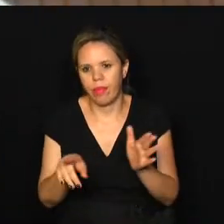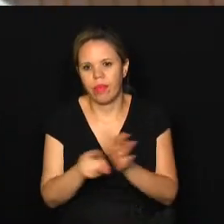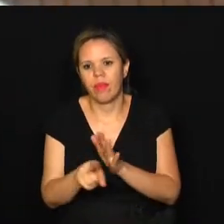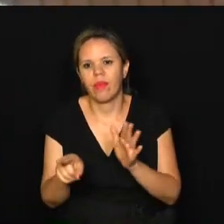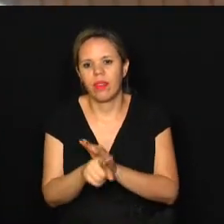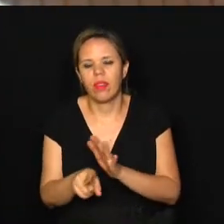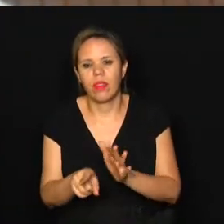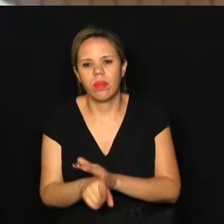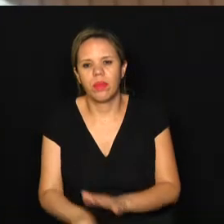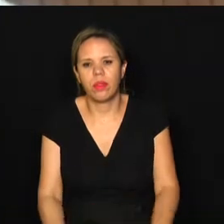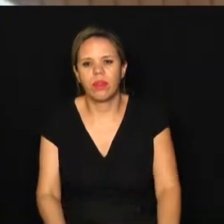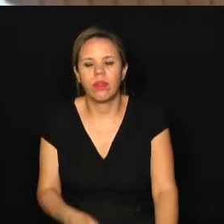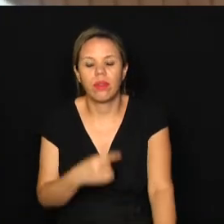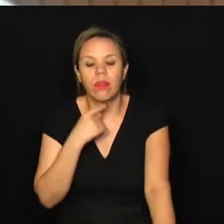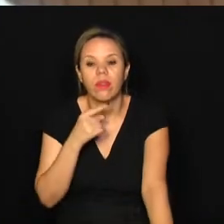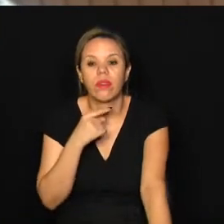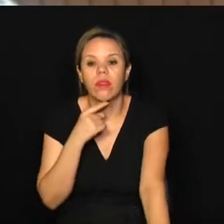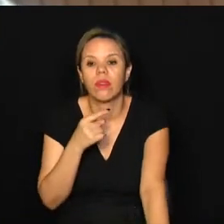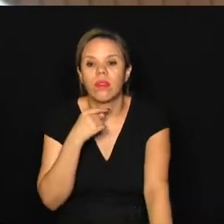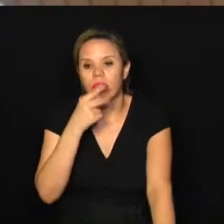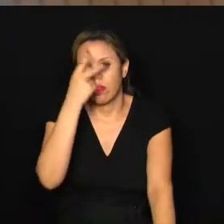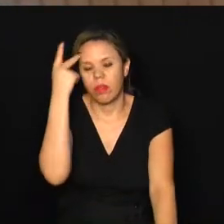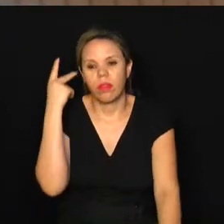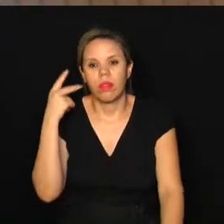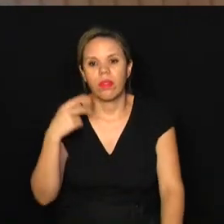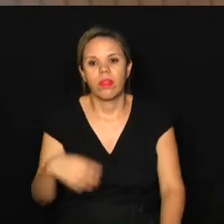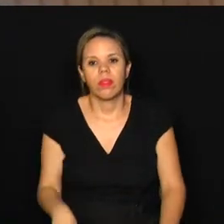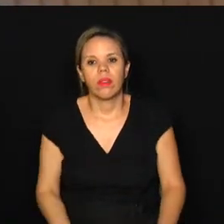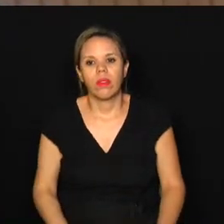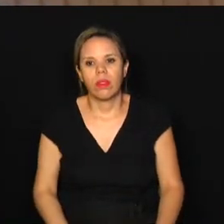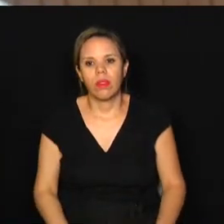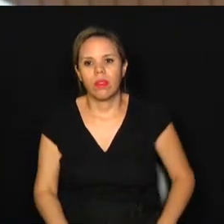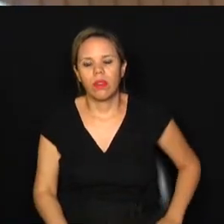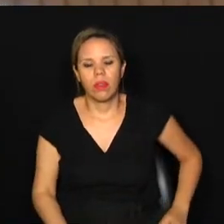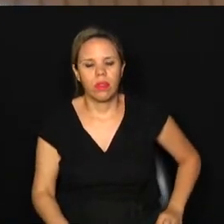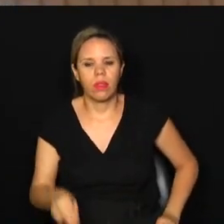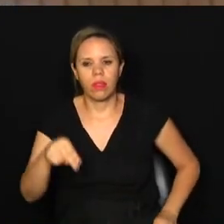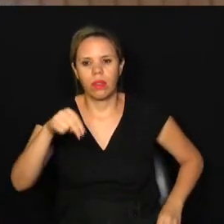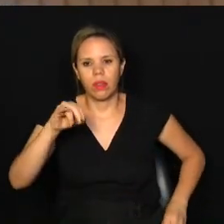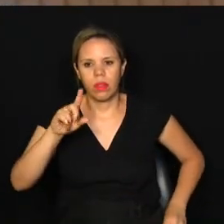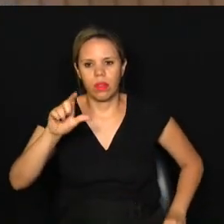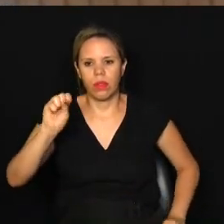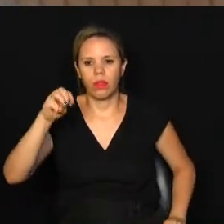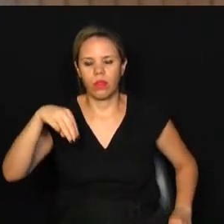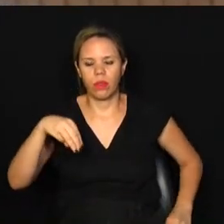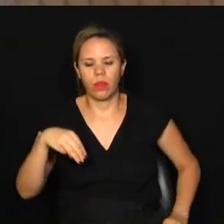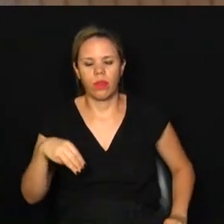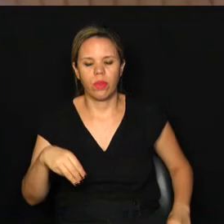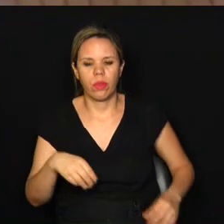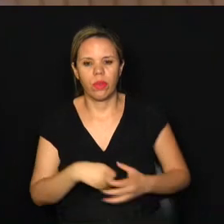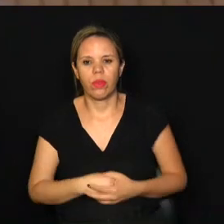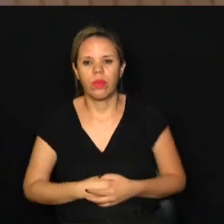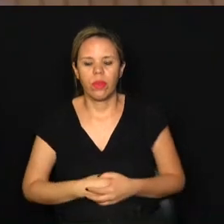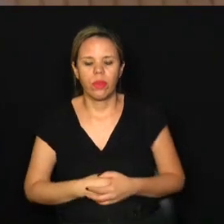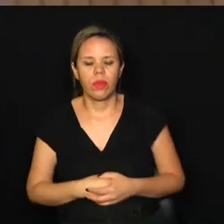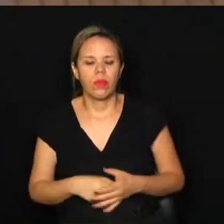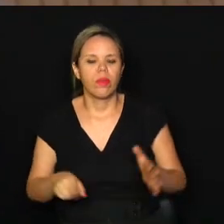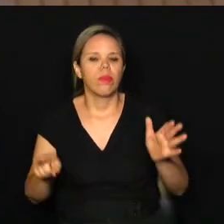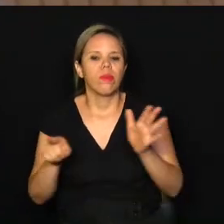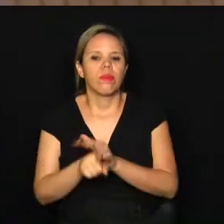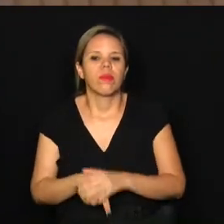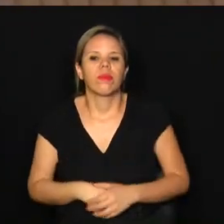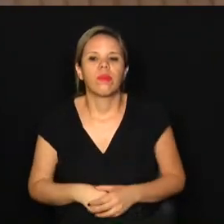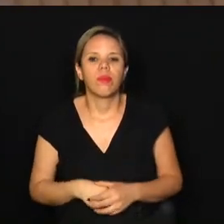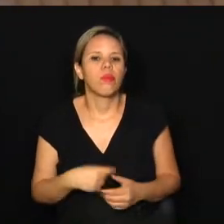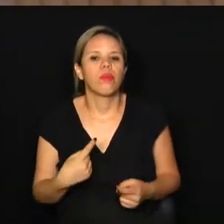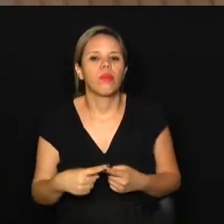perguntas, alguns questionamentos dos munícipes. Ô, João, aqui o Nilson Costa, ele pergunta o que se deve